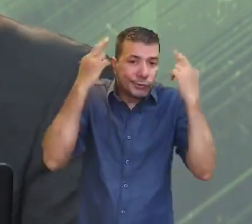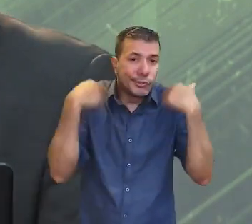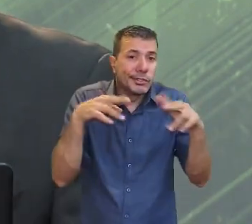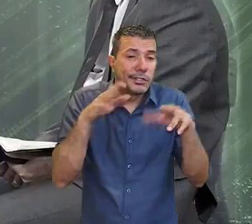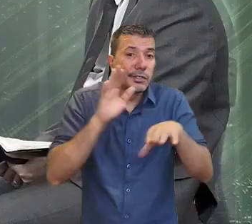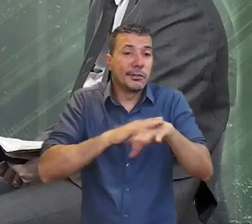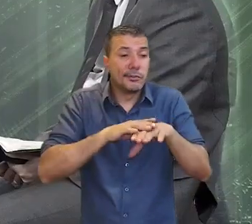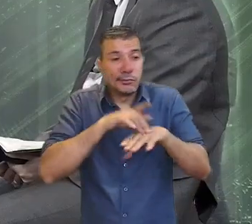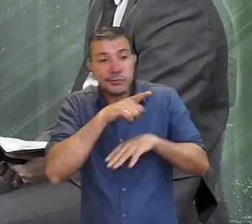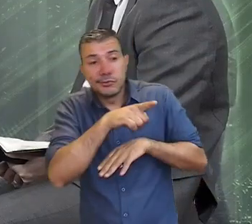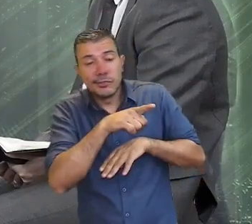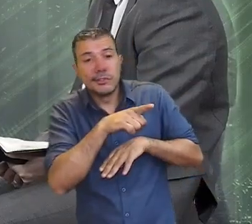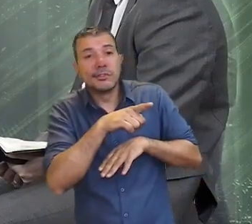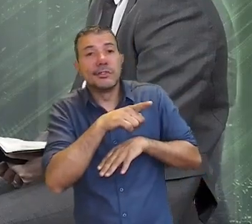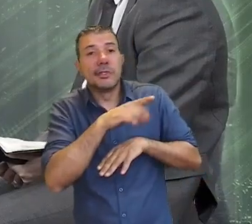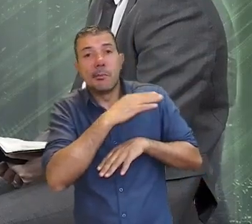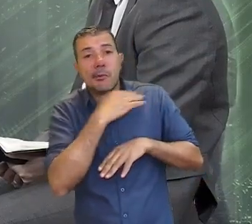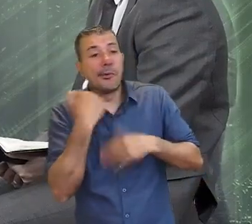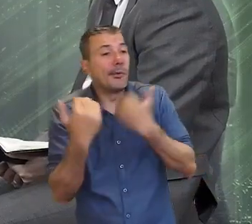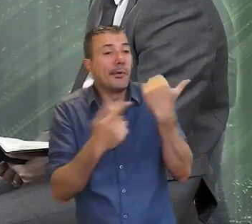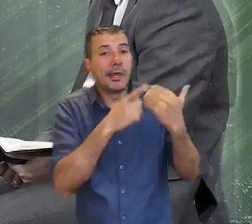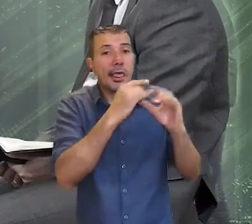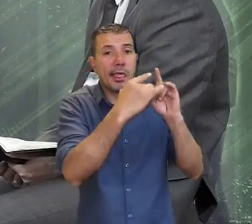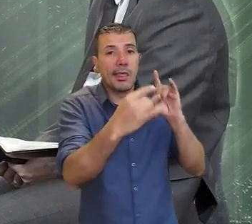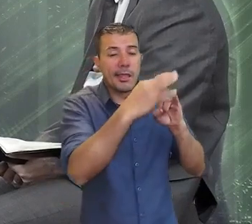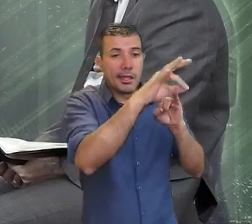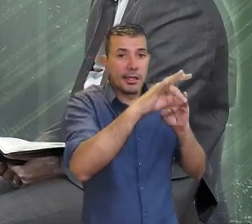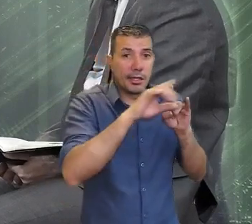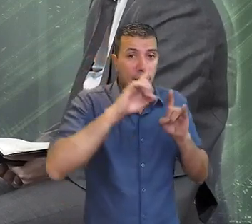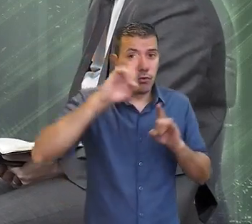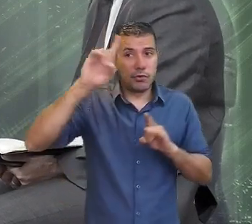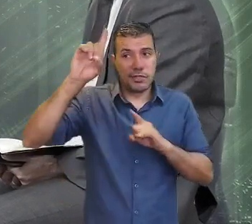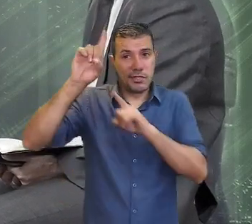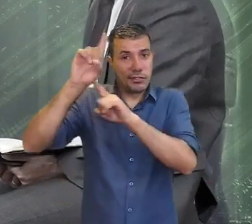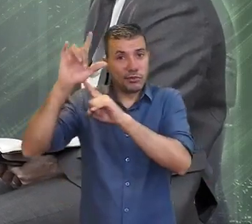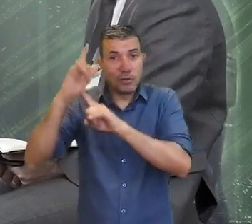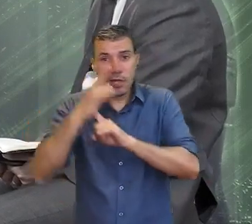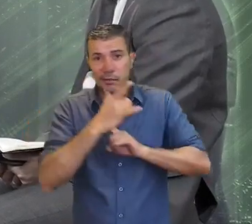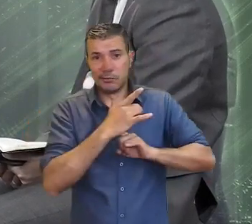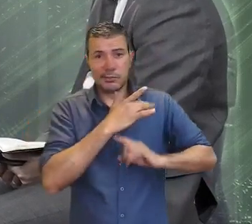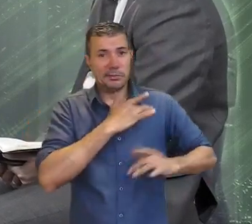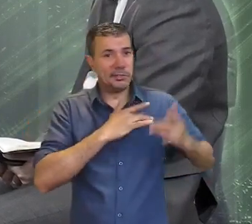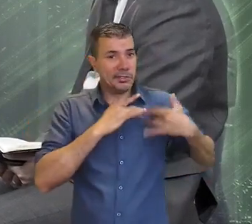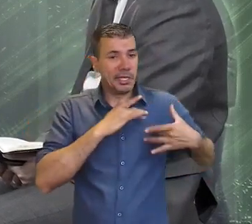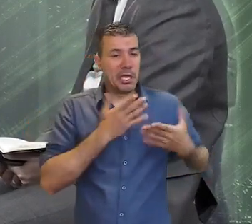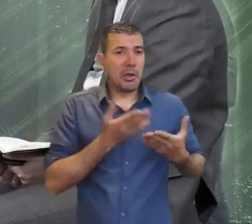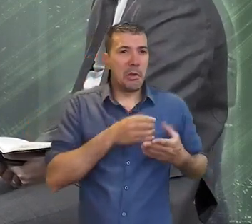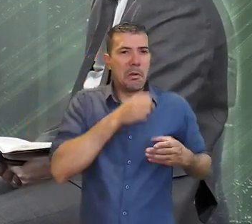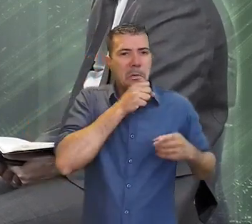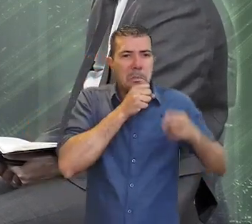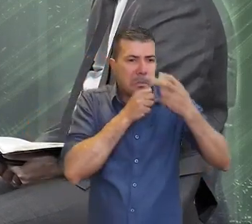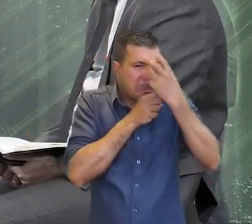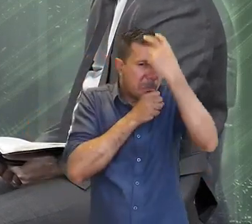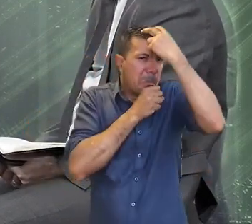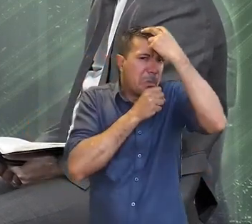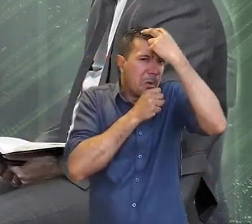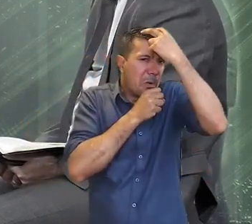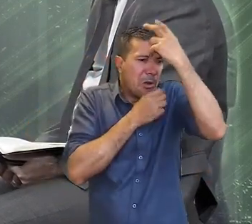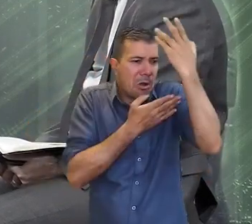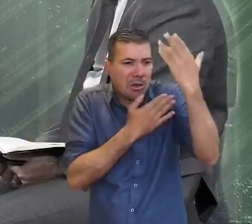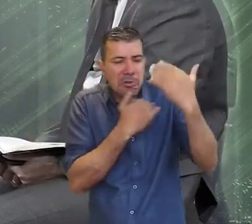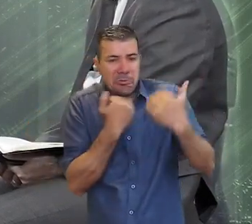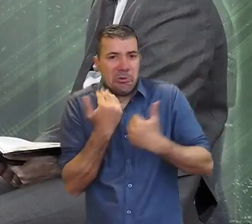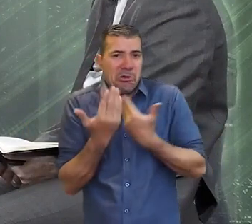santuário? Pegando o seu gancho, pastor, sobre o amor de Deus, a misericórdia, porque a gente vai falar de morte aqui. Como é que pode haver morte atrás disso,